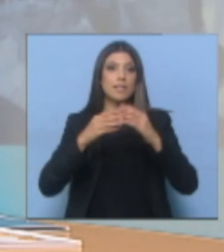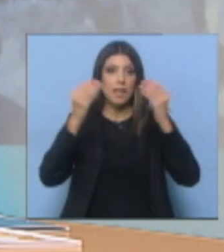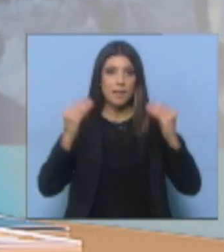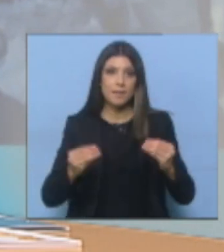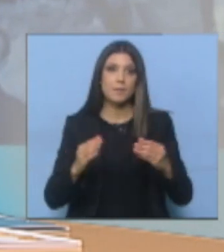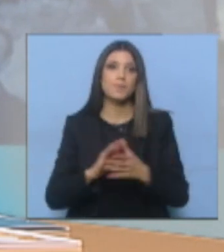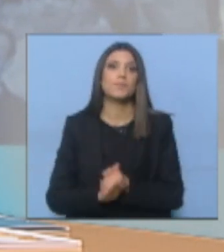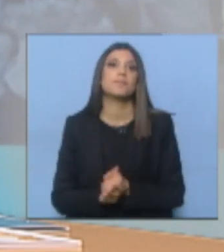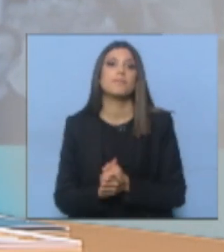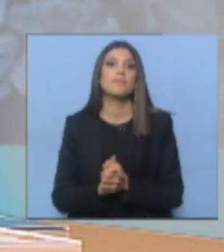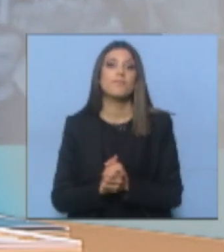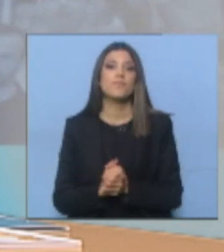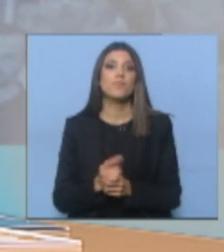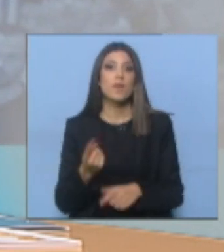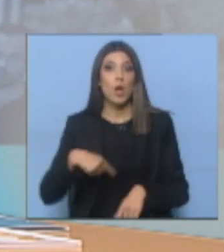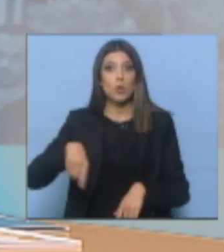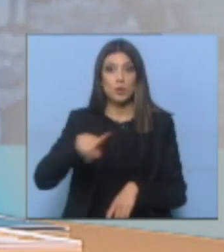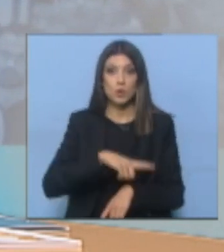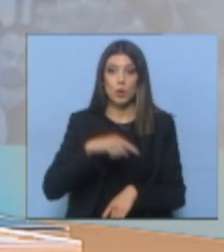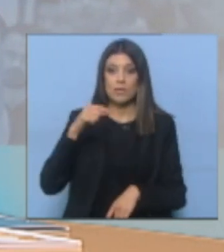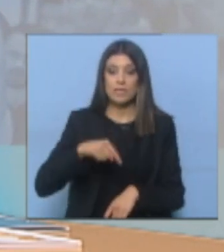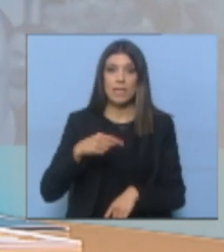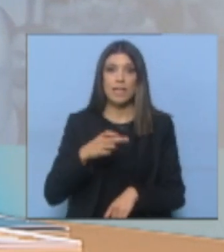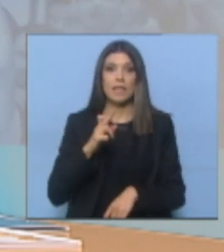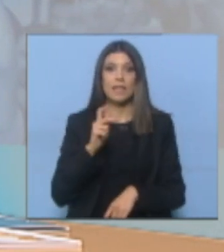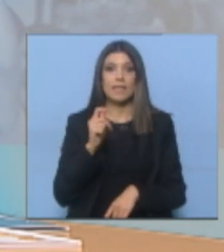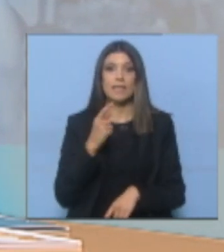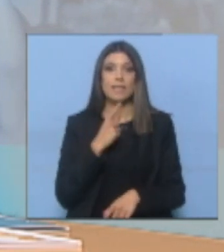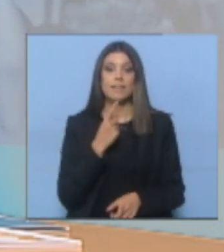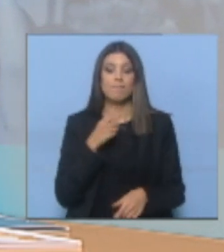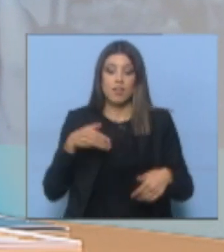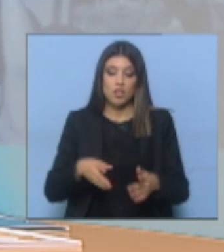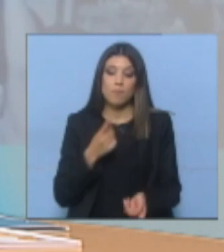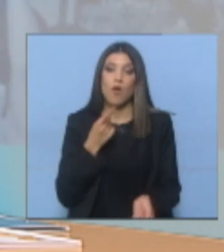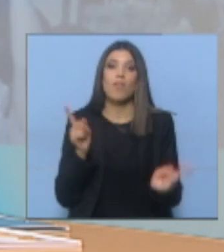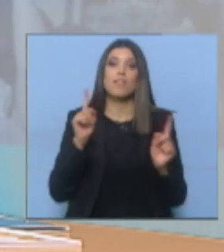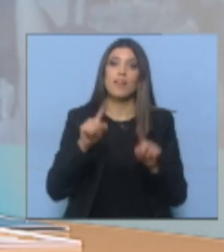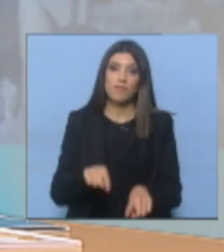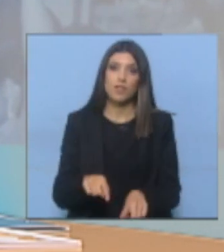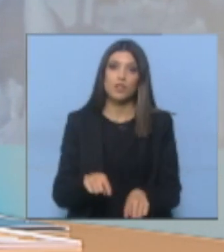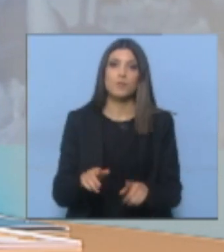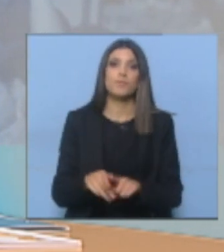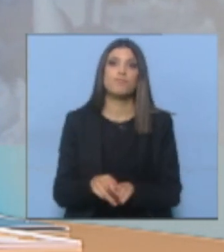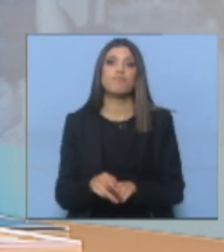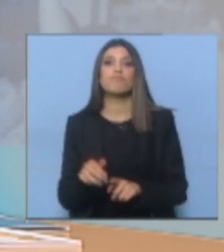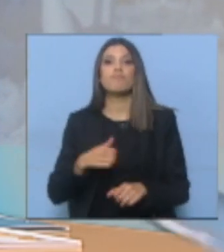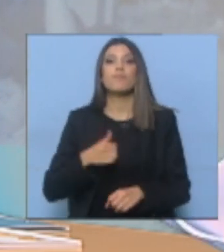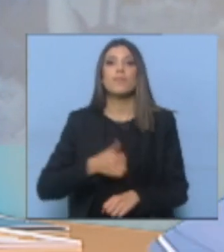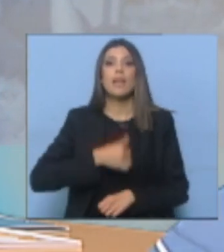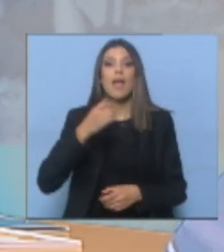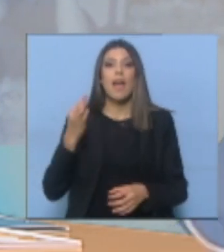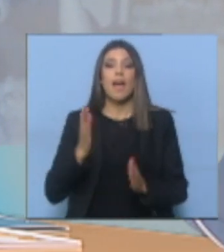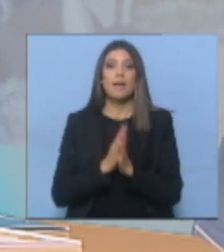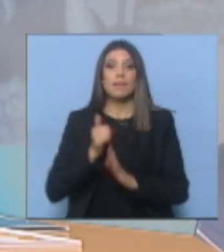agência.eclesia.pt. Todos aqui renascemos é a proposta de um caminho batismal e quaresmal na Diocese do Porto para preparar